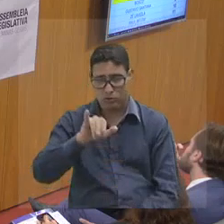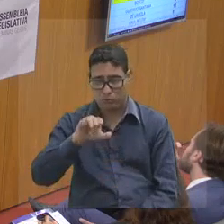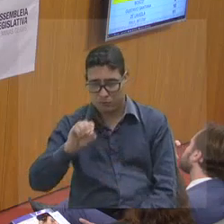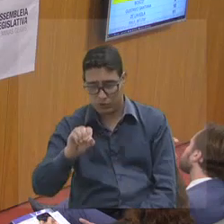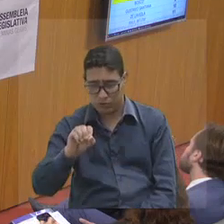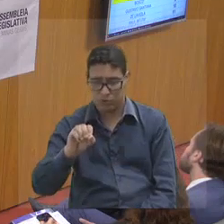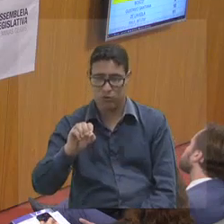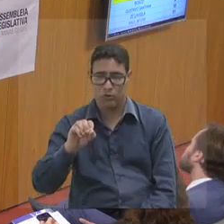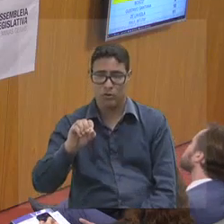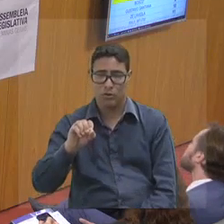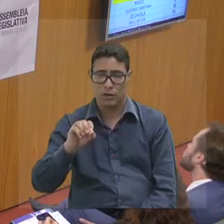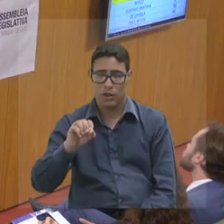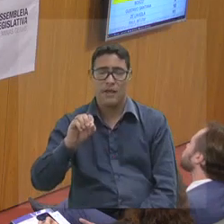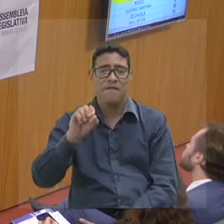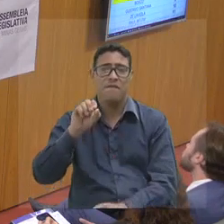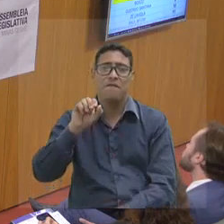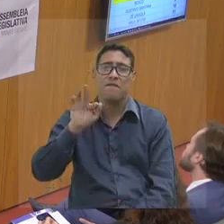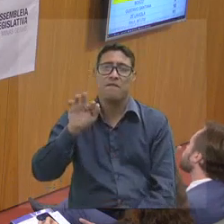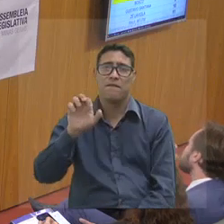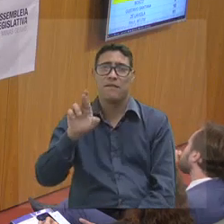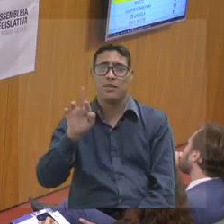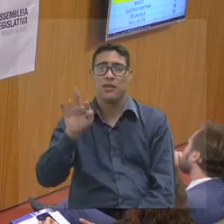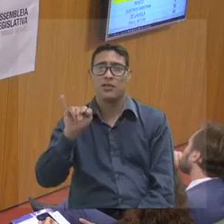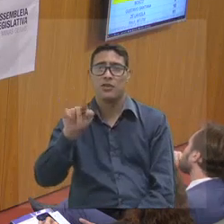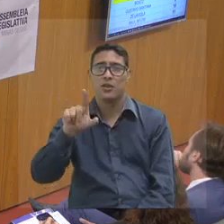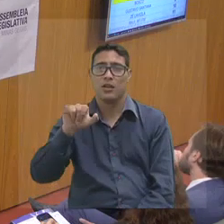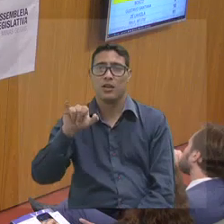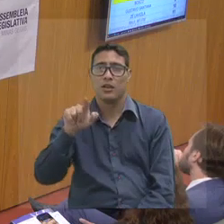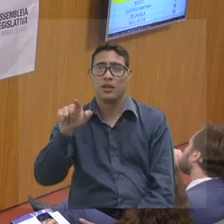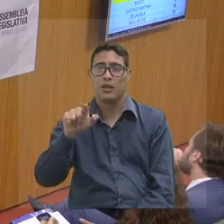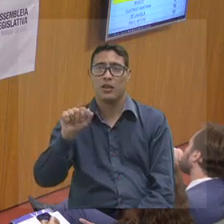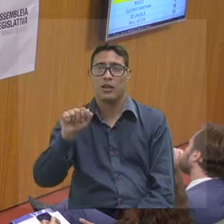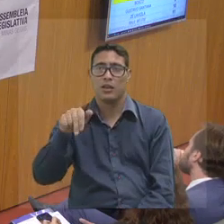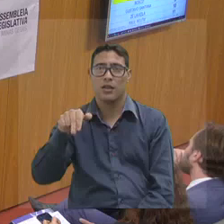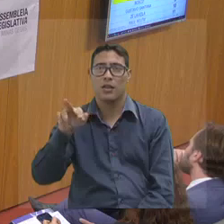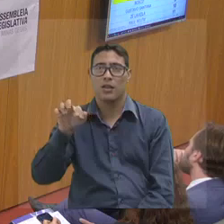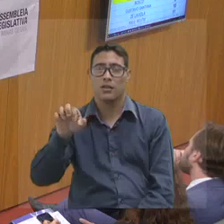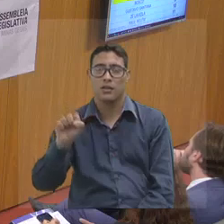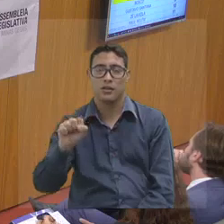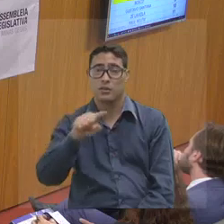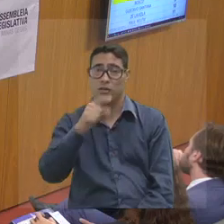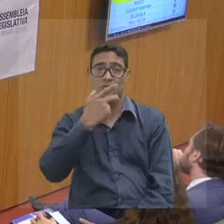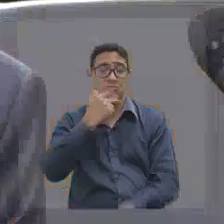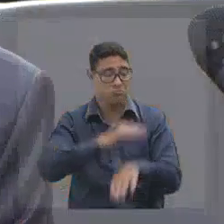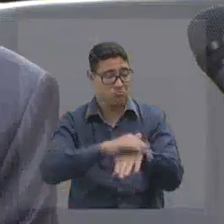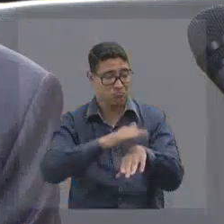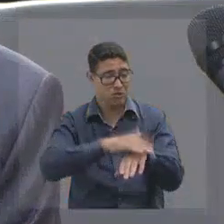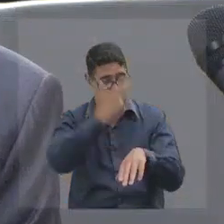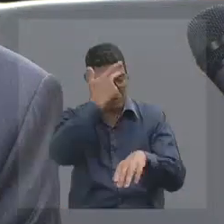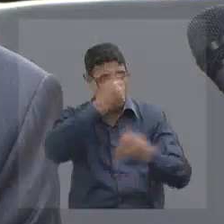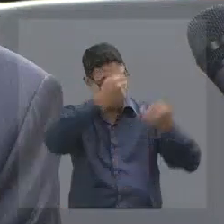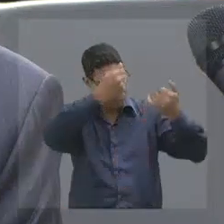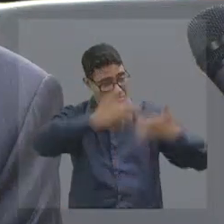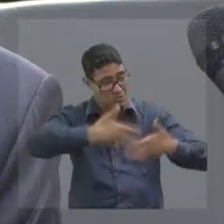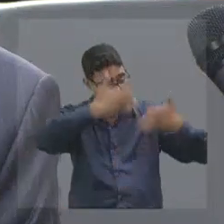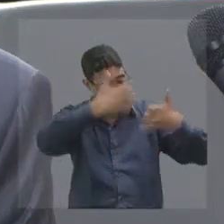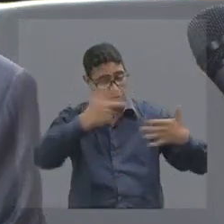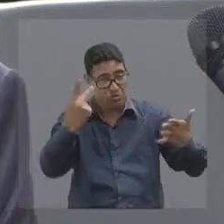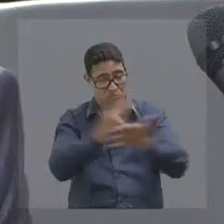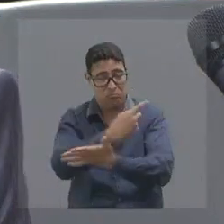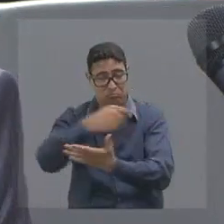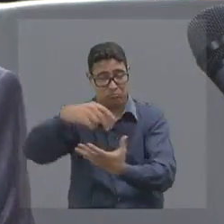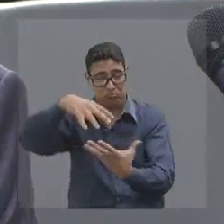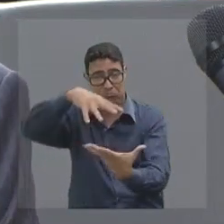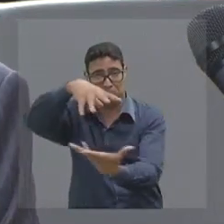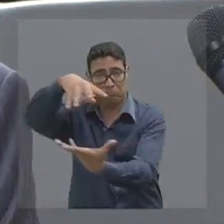quando eu sentei com Dr Alisson Paulo que isso acontece no mundo e disse antes o seguinte